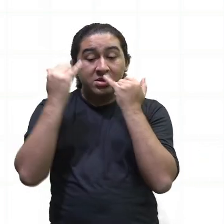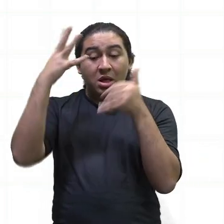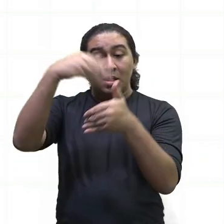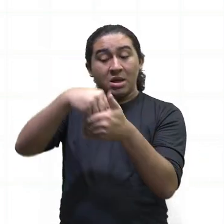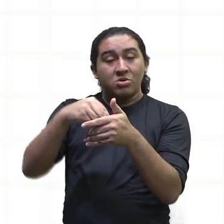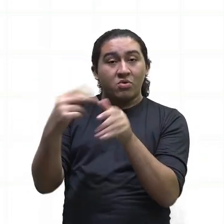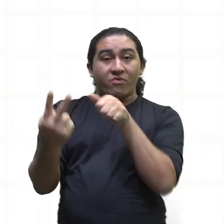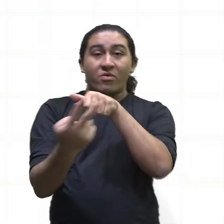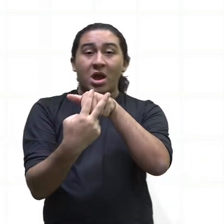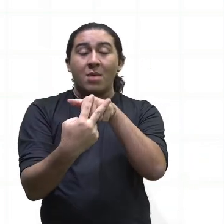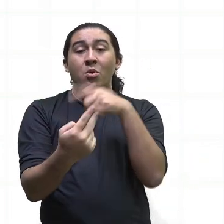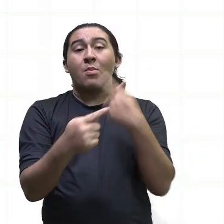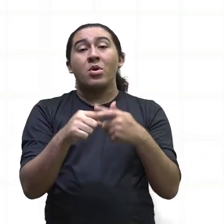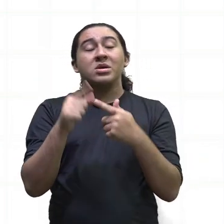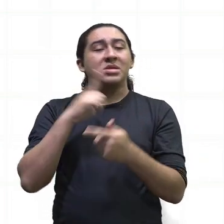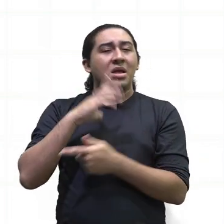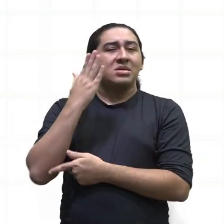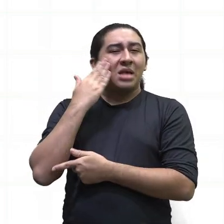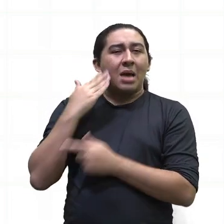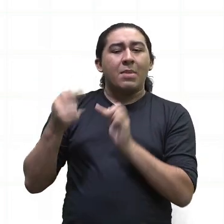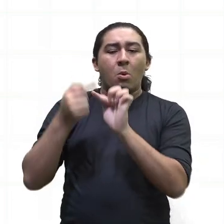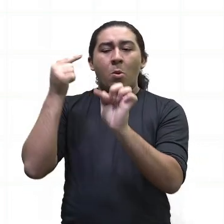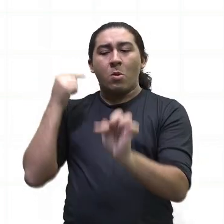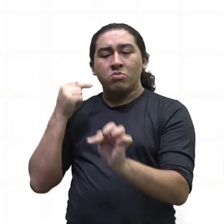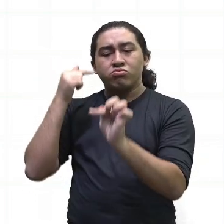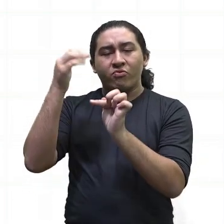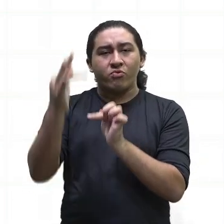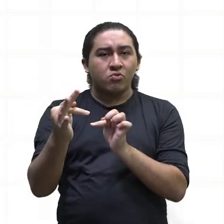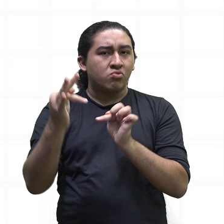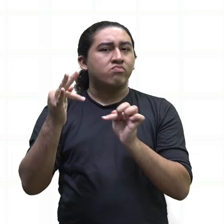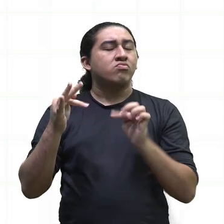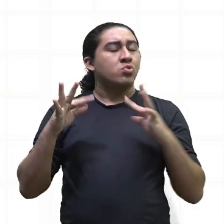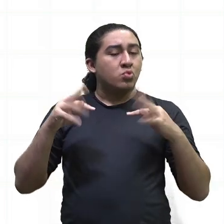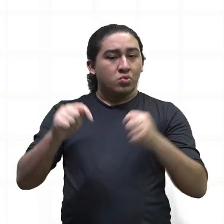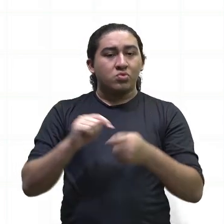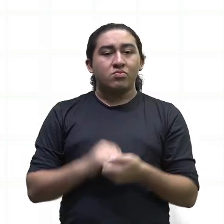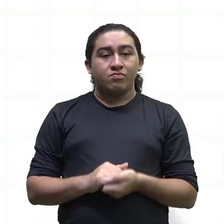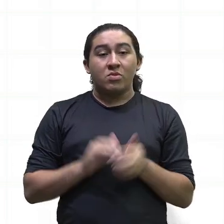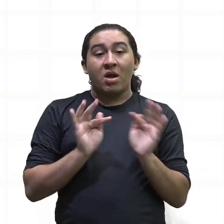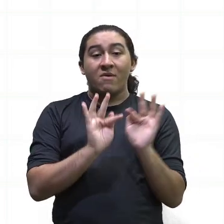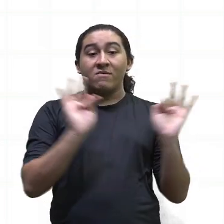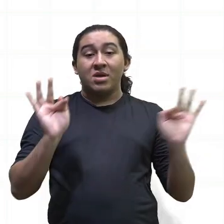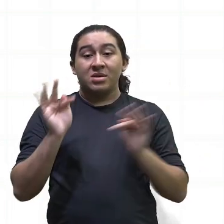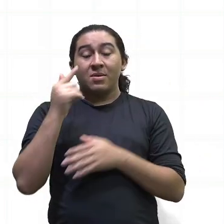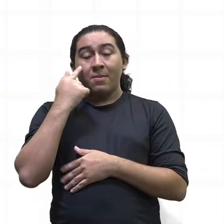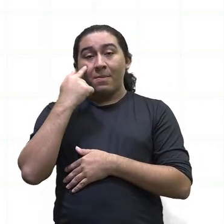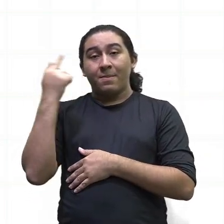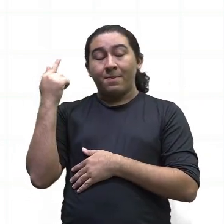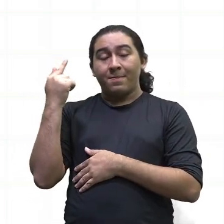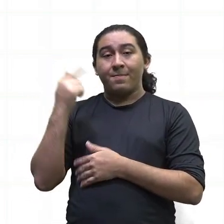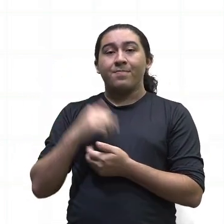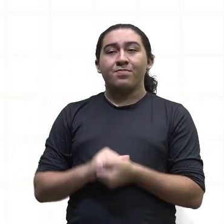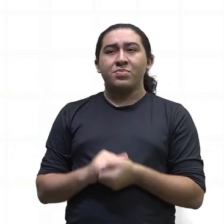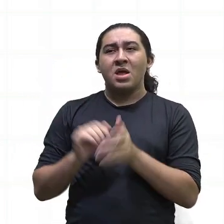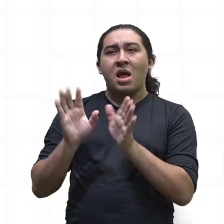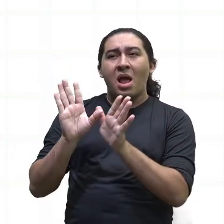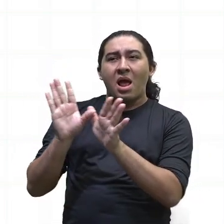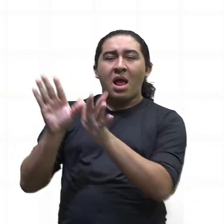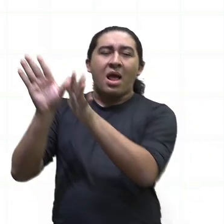quem fez, o que fez, tá bom? Então, veja aqui, mas a ave misteriosa, para nossa